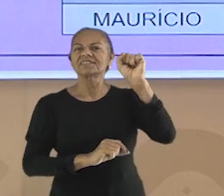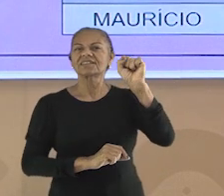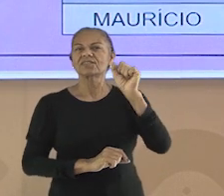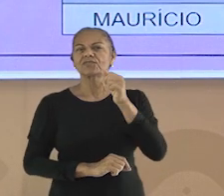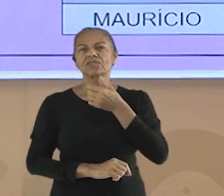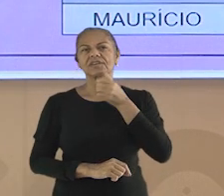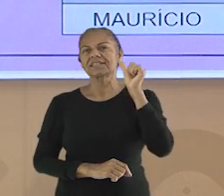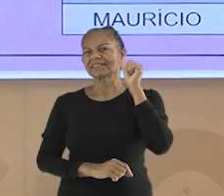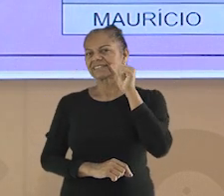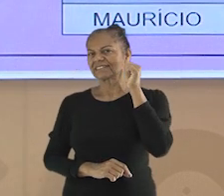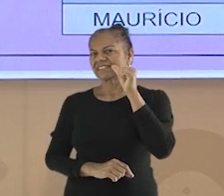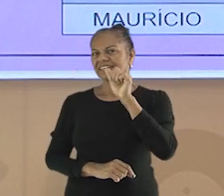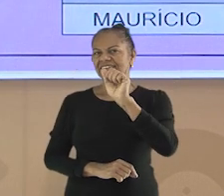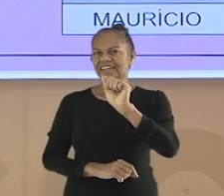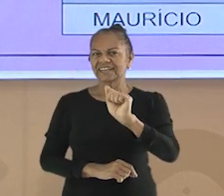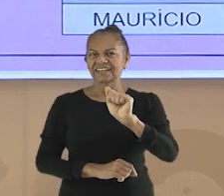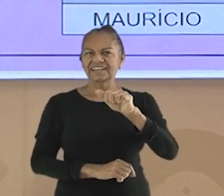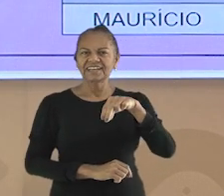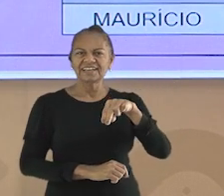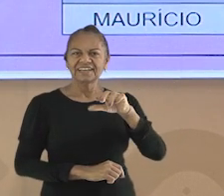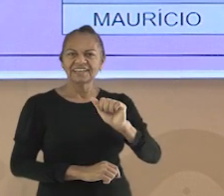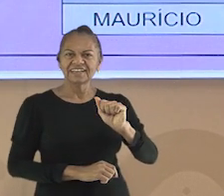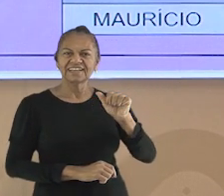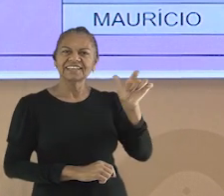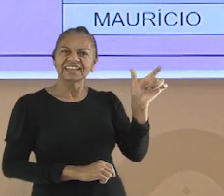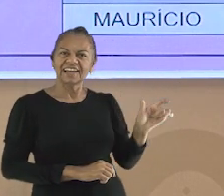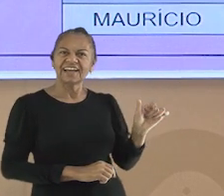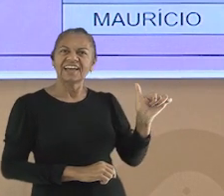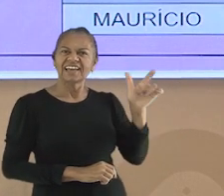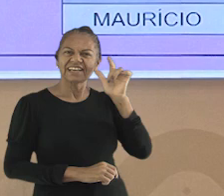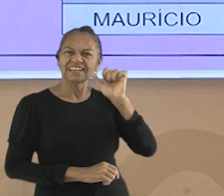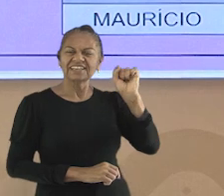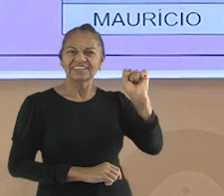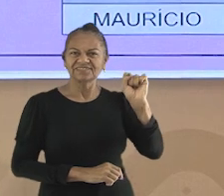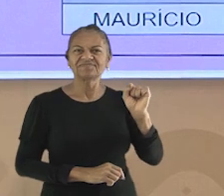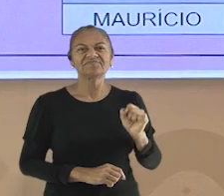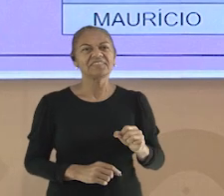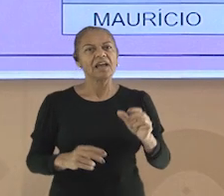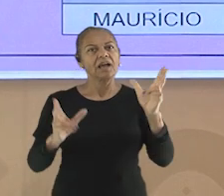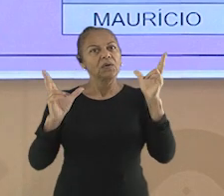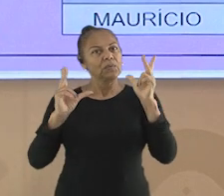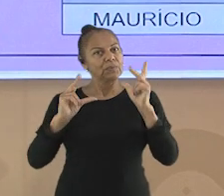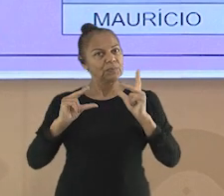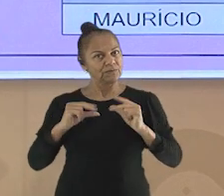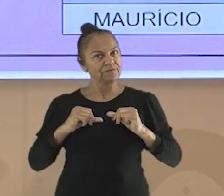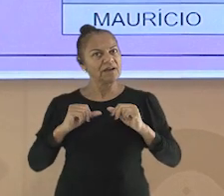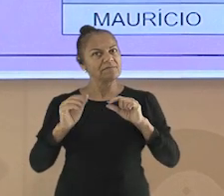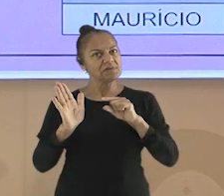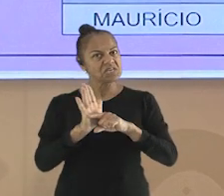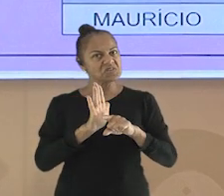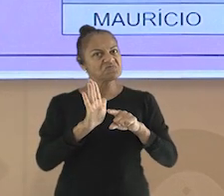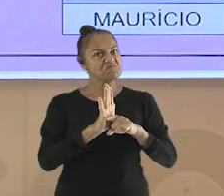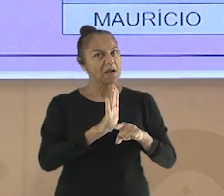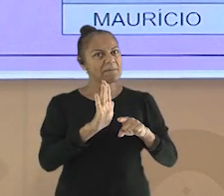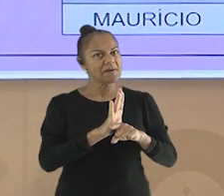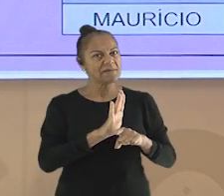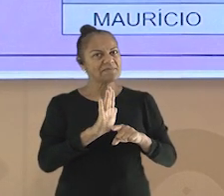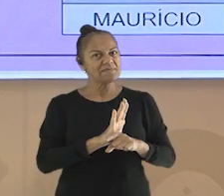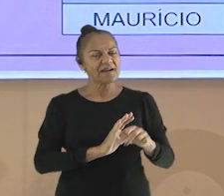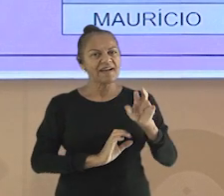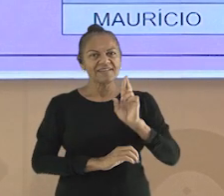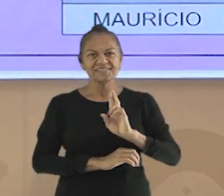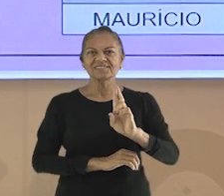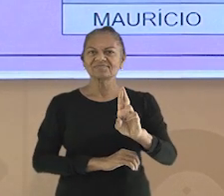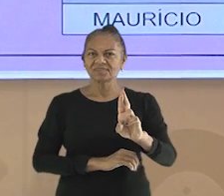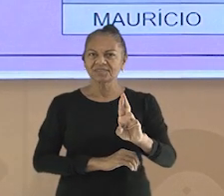já que a pontuação total maior é a dela. Ufa, nós conseguimos responder todas as perguntas,